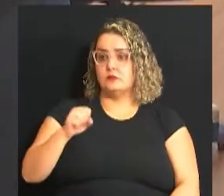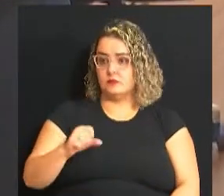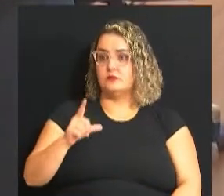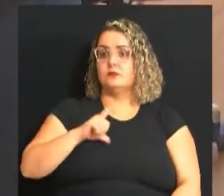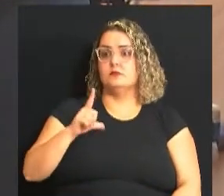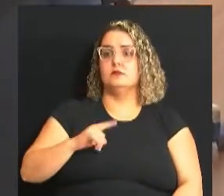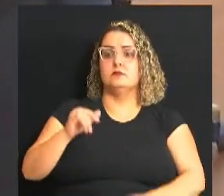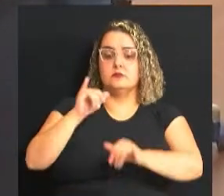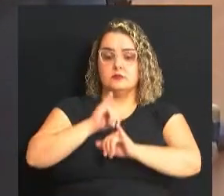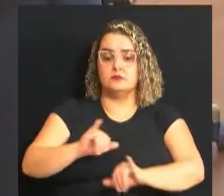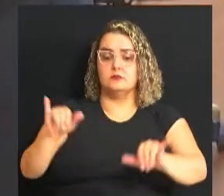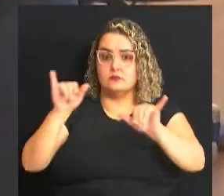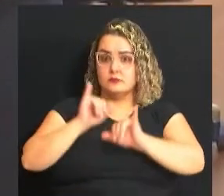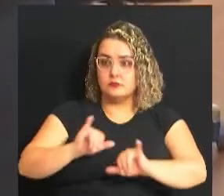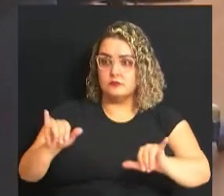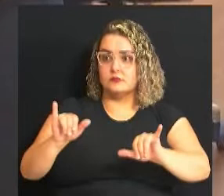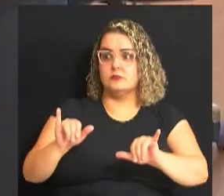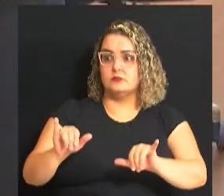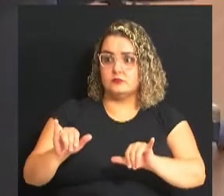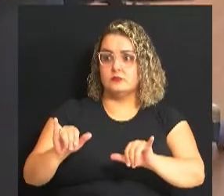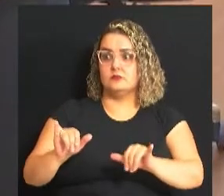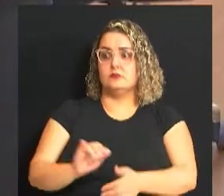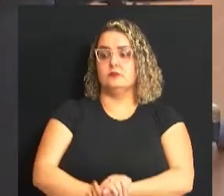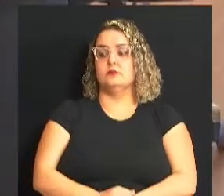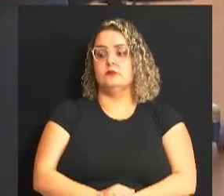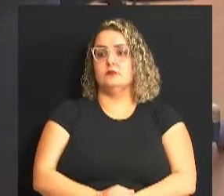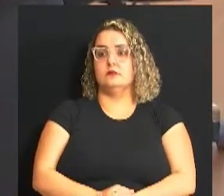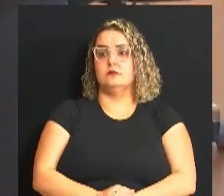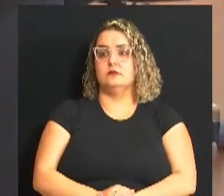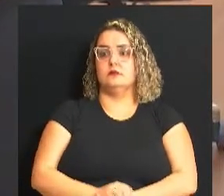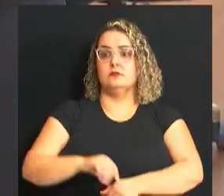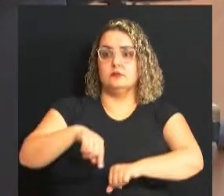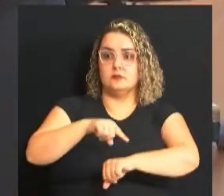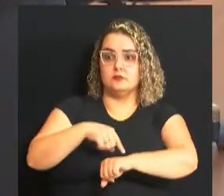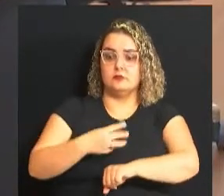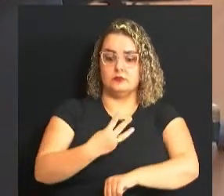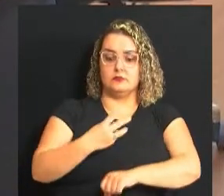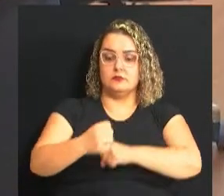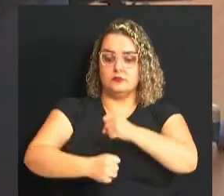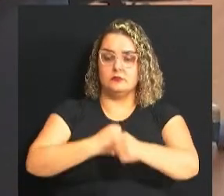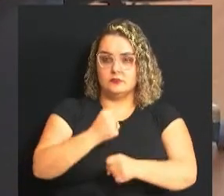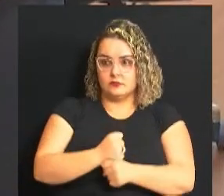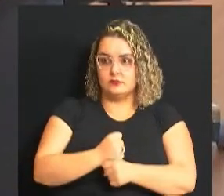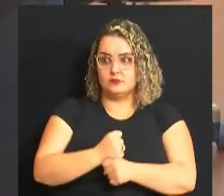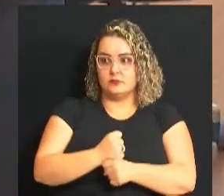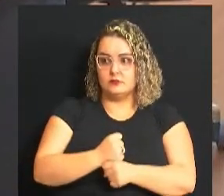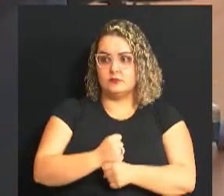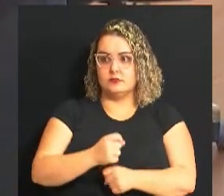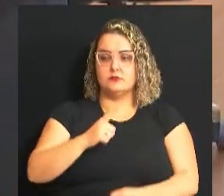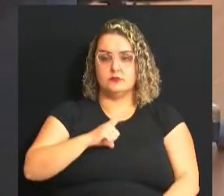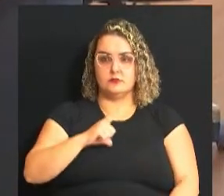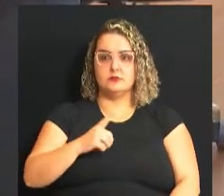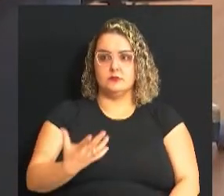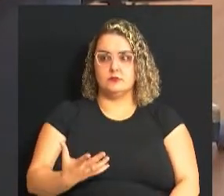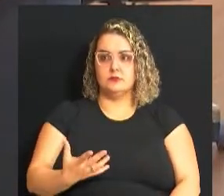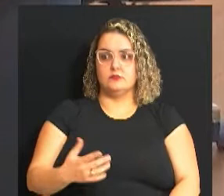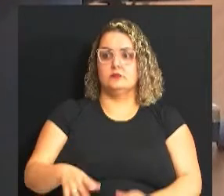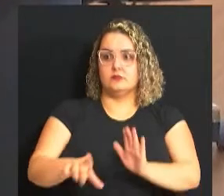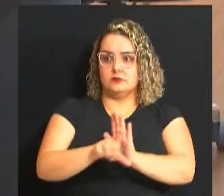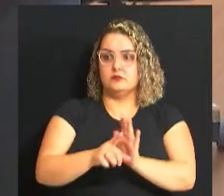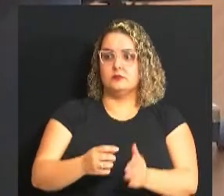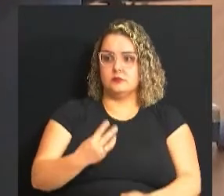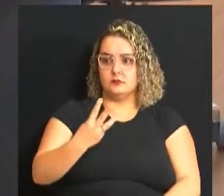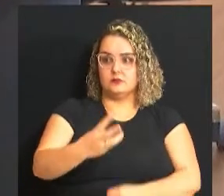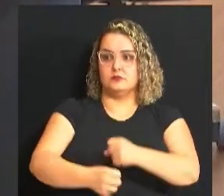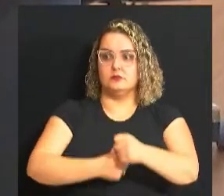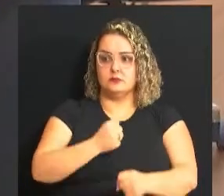publicidade. Inclusive, a duração desse programa será de 3 anos, né, conforme a previsão da lei, para 3 anos. Então, no